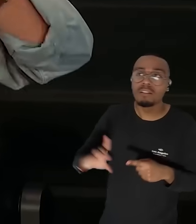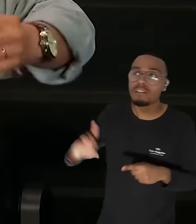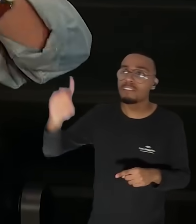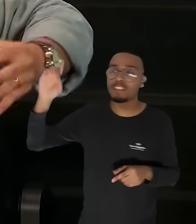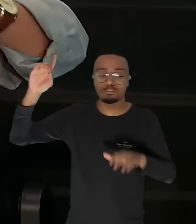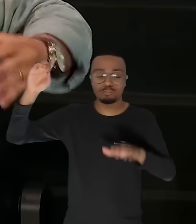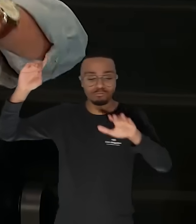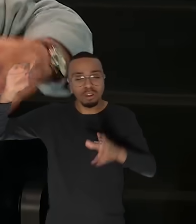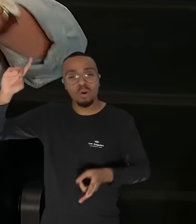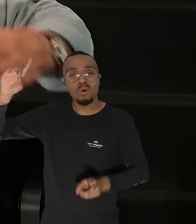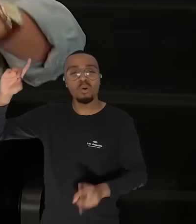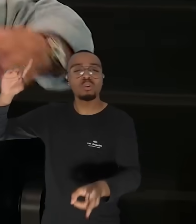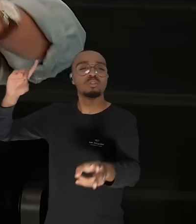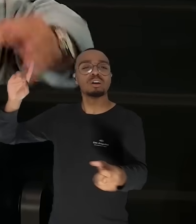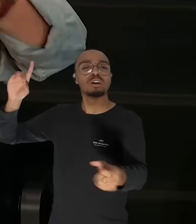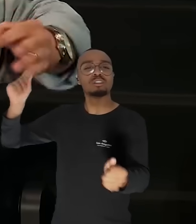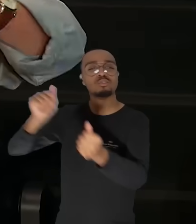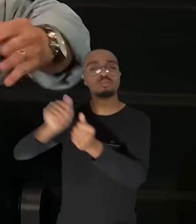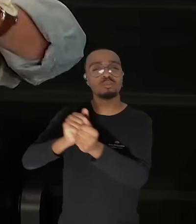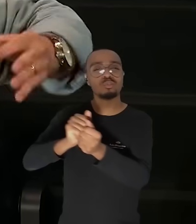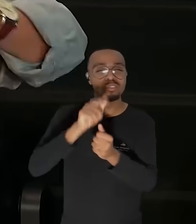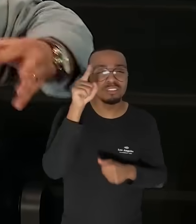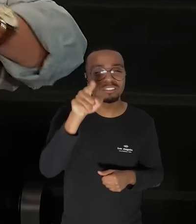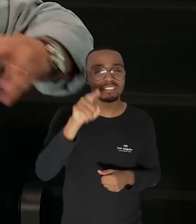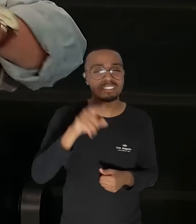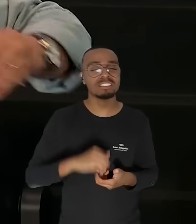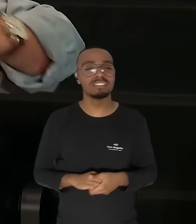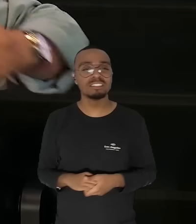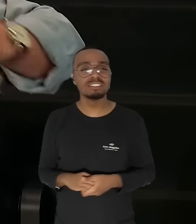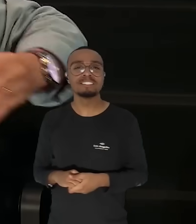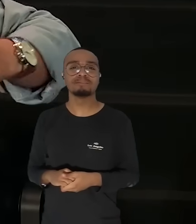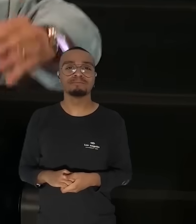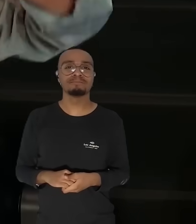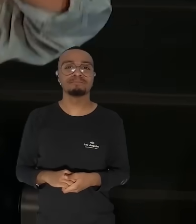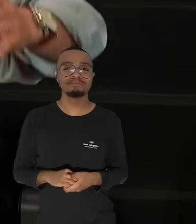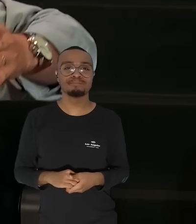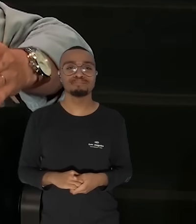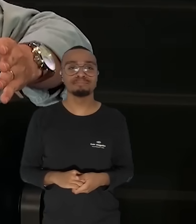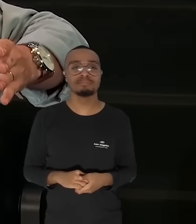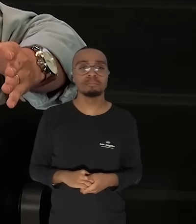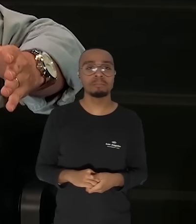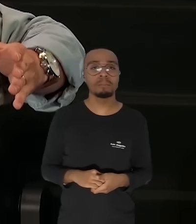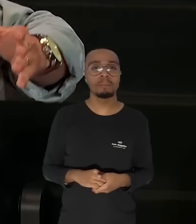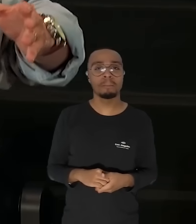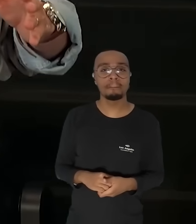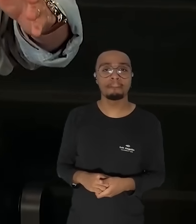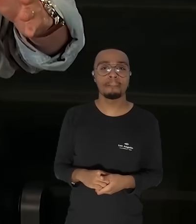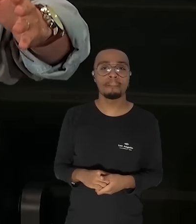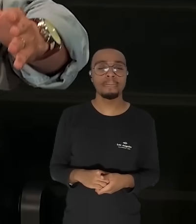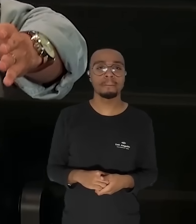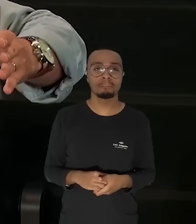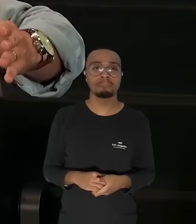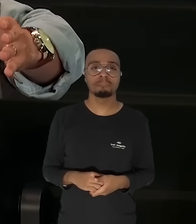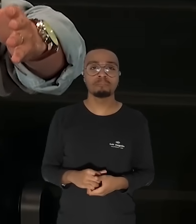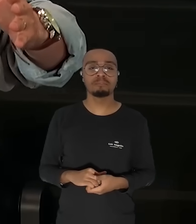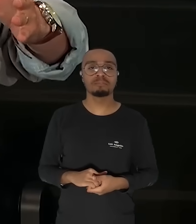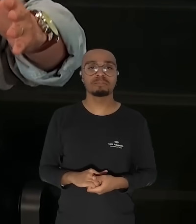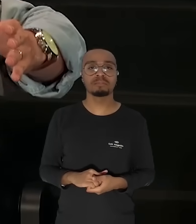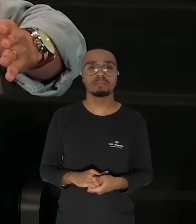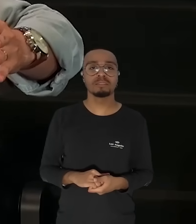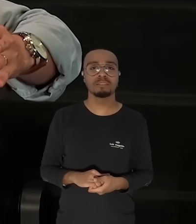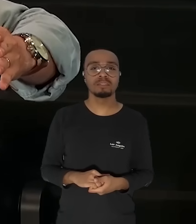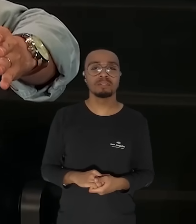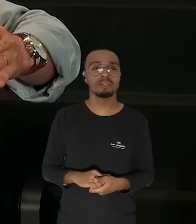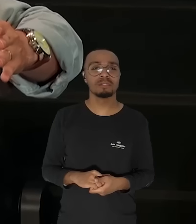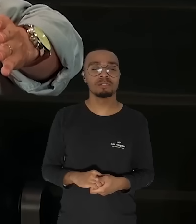ele não pulou do barco, ele está contigo nessa tempestade. Ele disse: nós vamos atravessar. Veio vento,